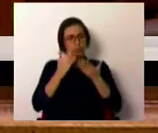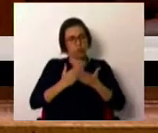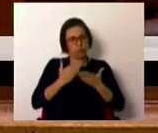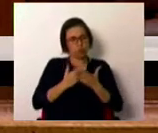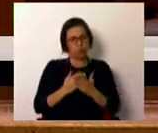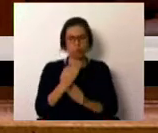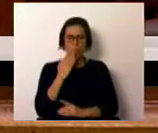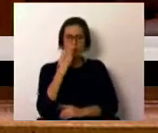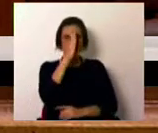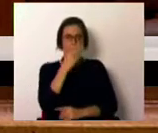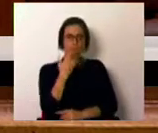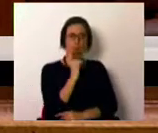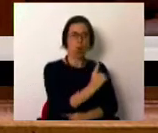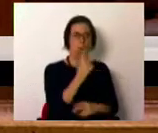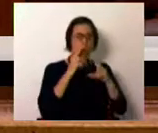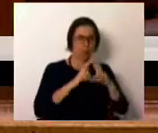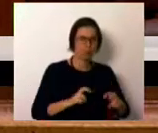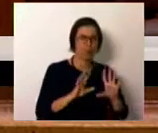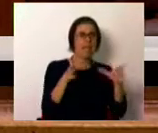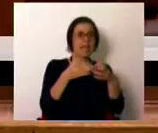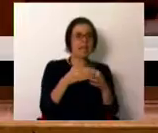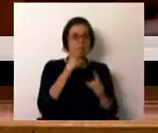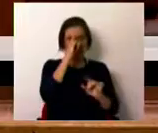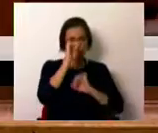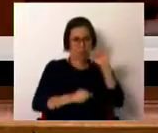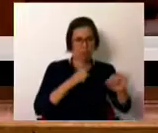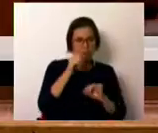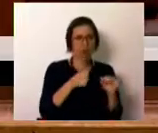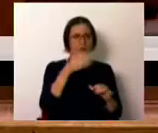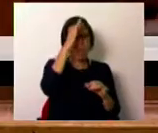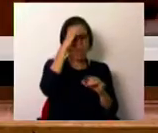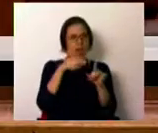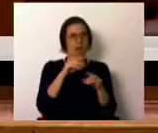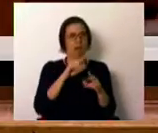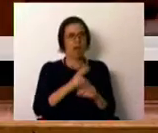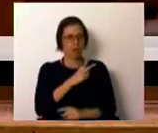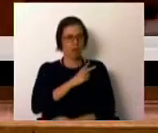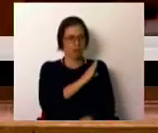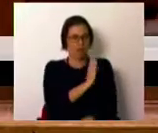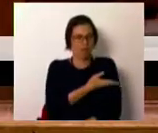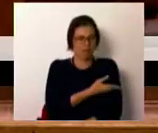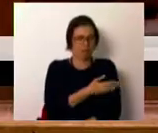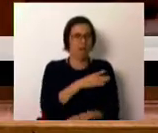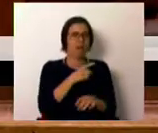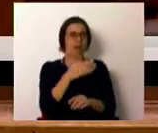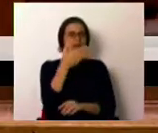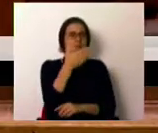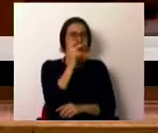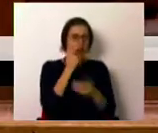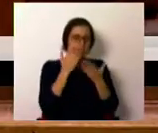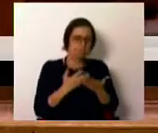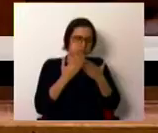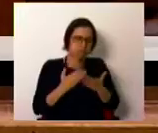estudo, encomendado pelo Estado, a uma equipa de biólogos da Universidade de Aveiro, um estudo que teve a duração de 7